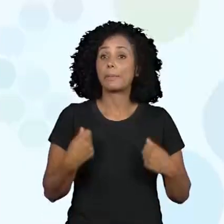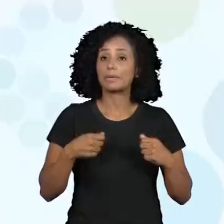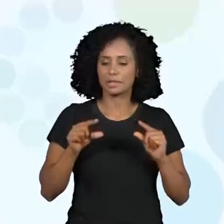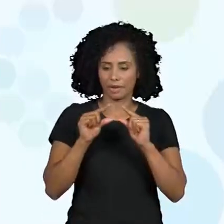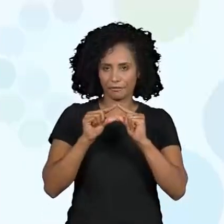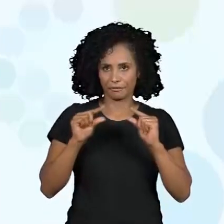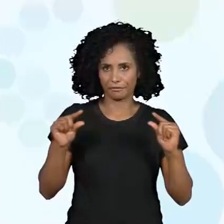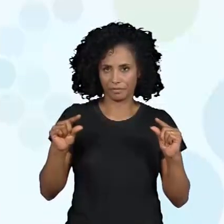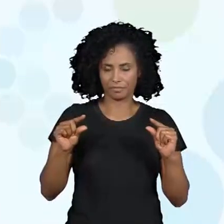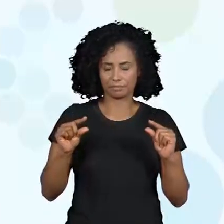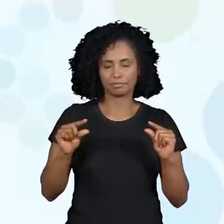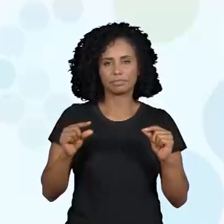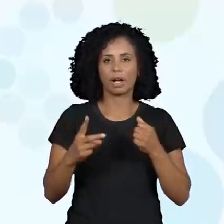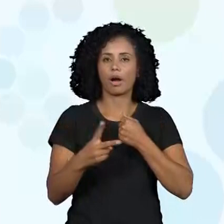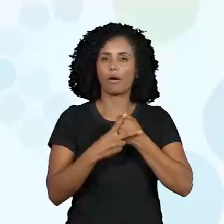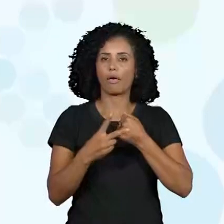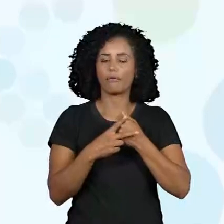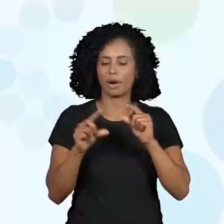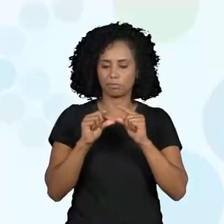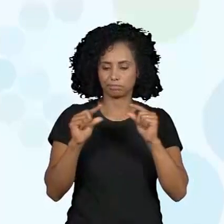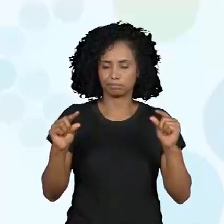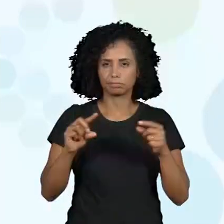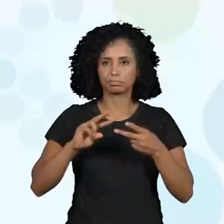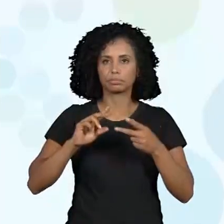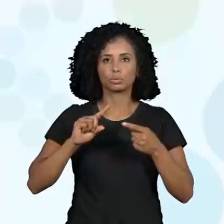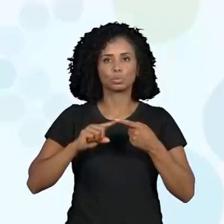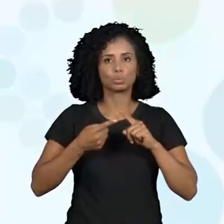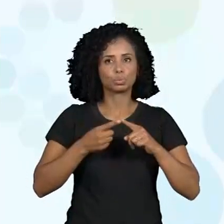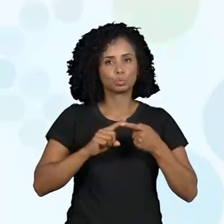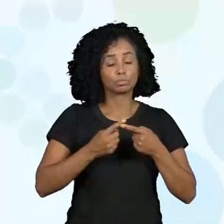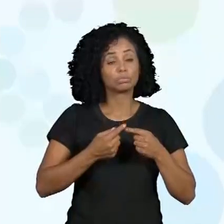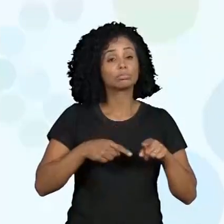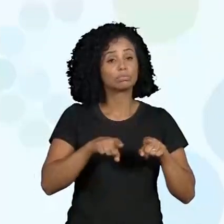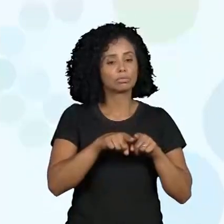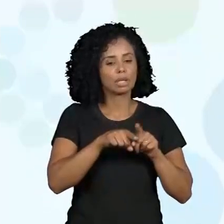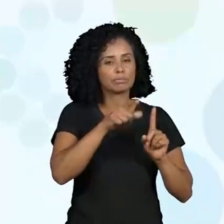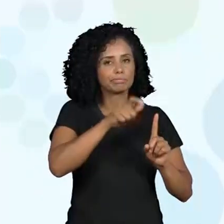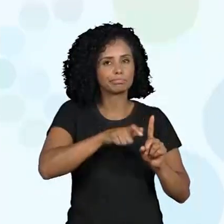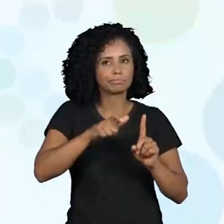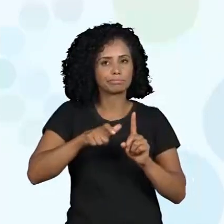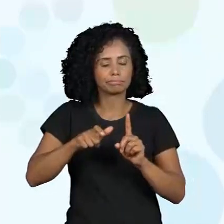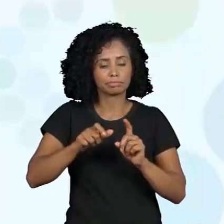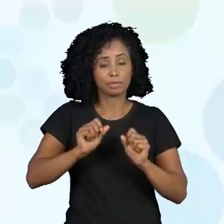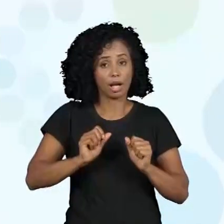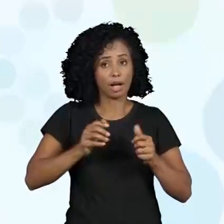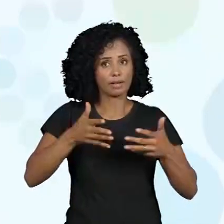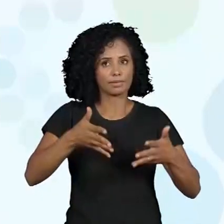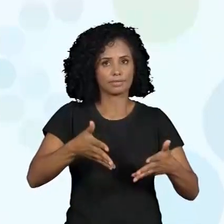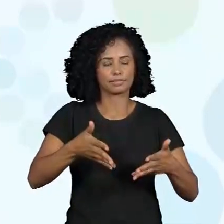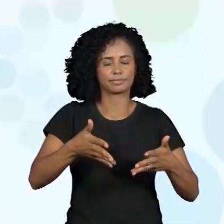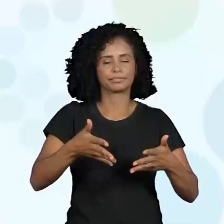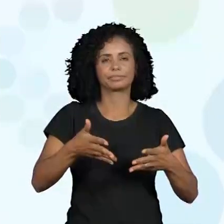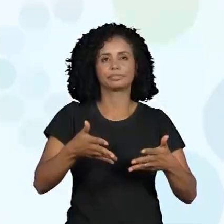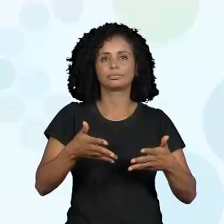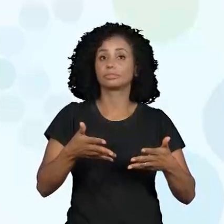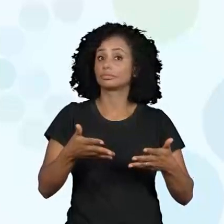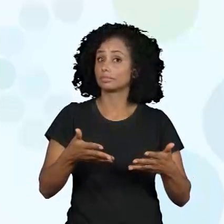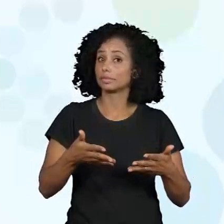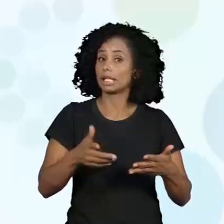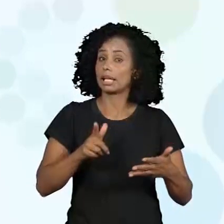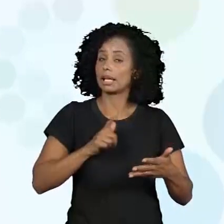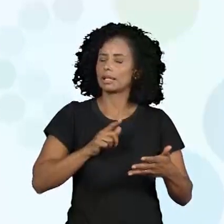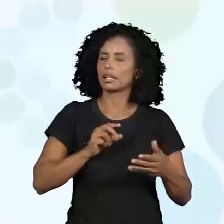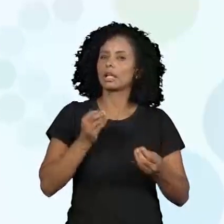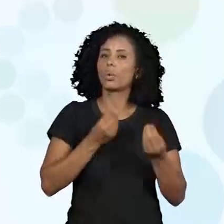ação que é o verbo e o sujeito quem pratica ou participa da ação a